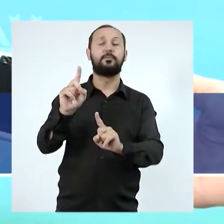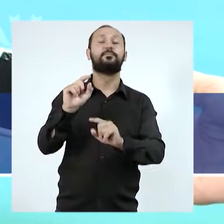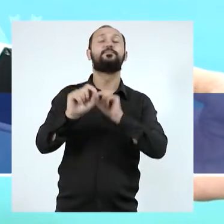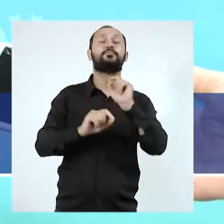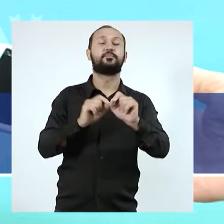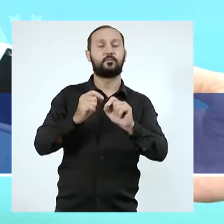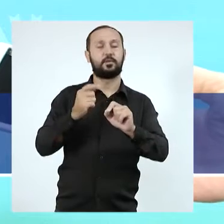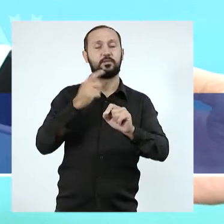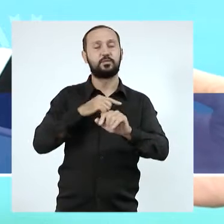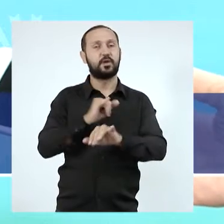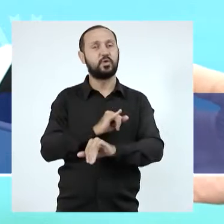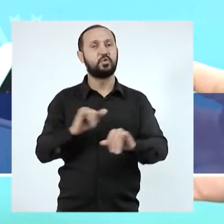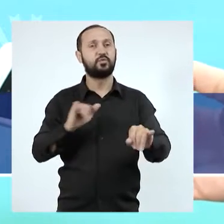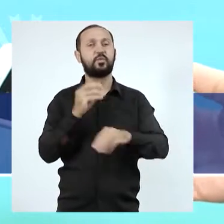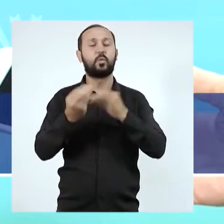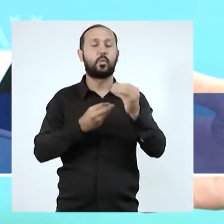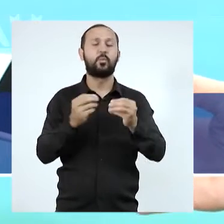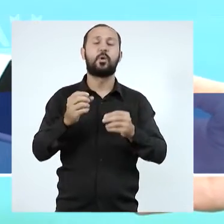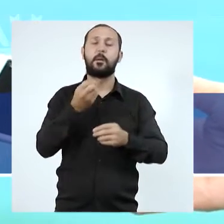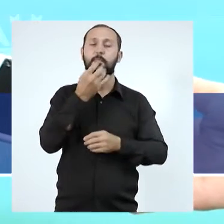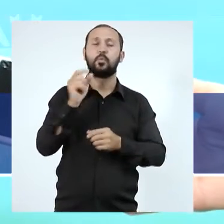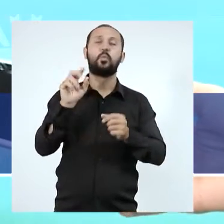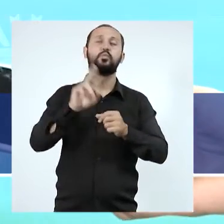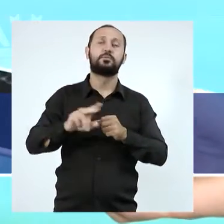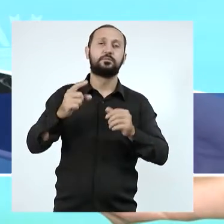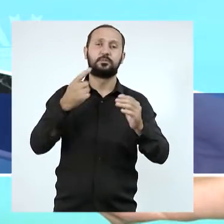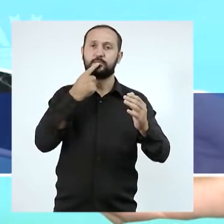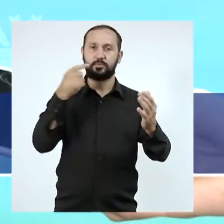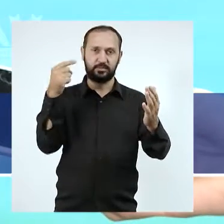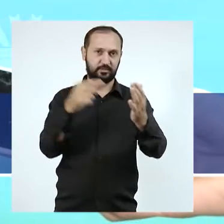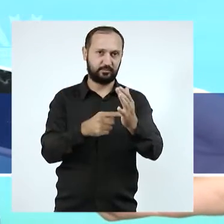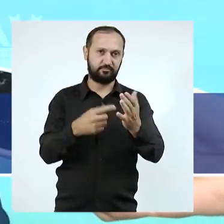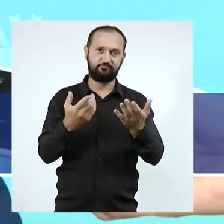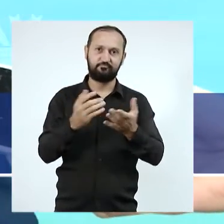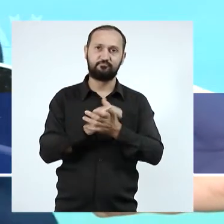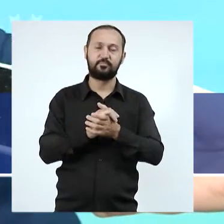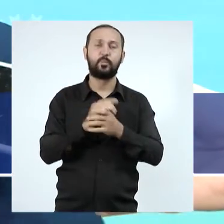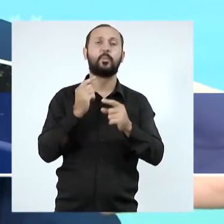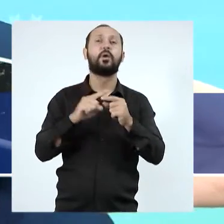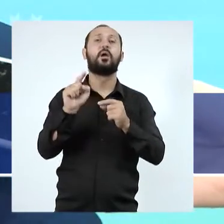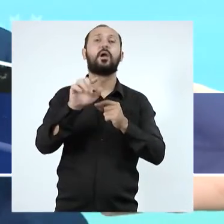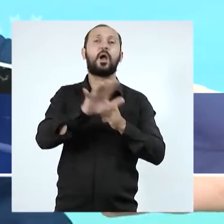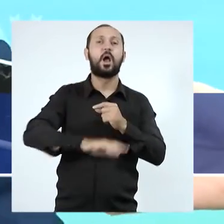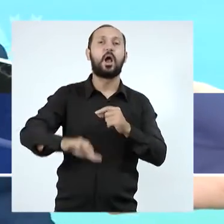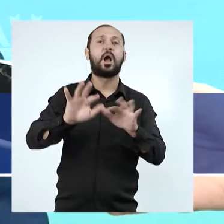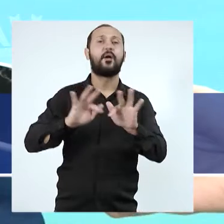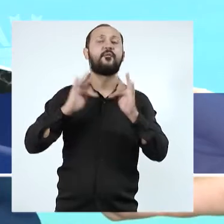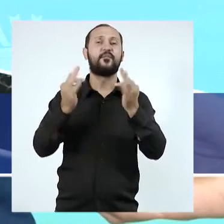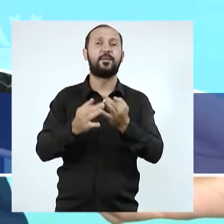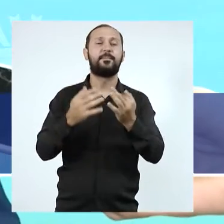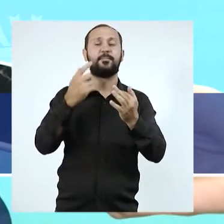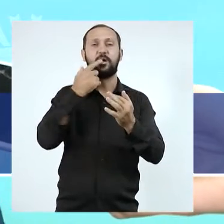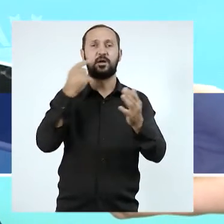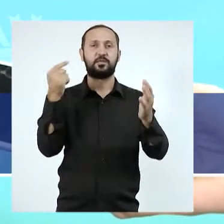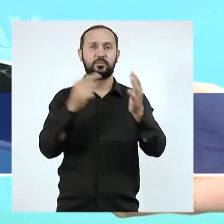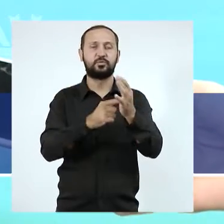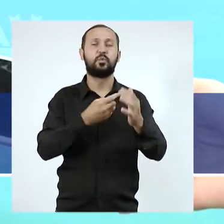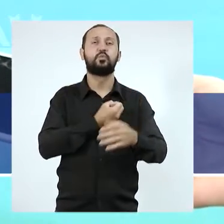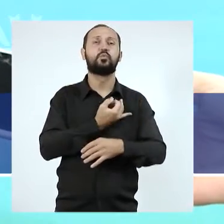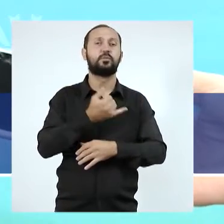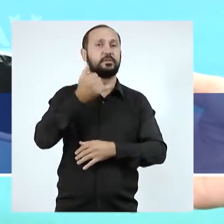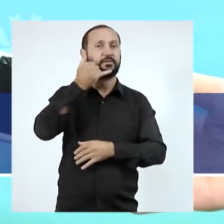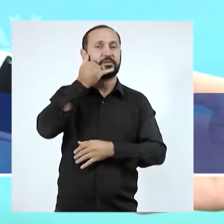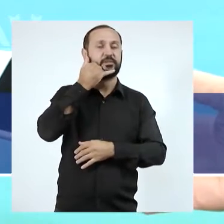eles aumentam de maneira que a gente vai divulgando a questão da denúncia para que as famílias, as